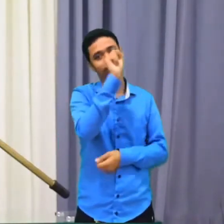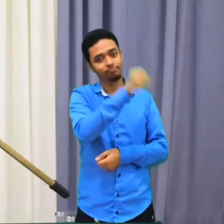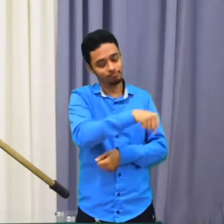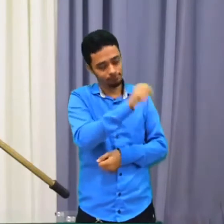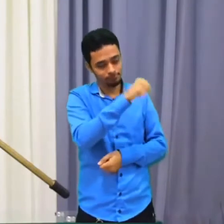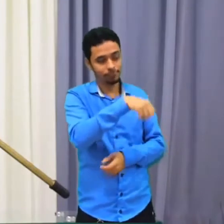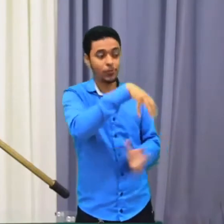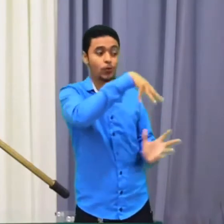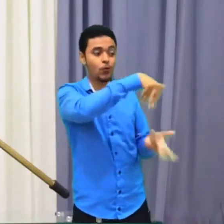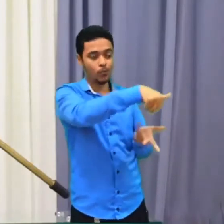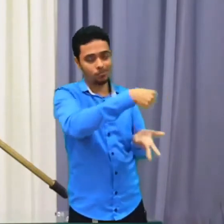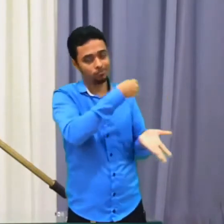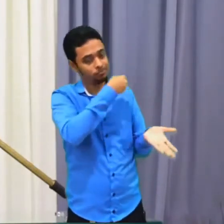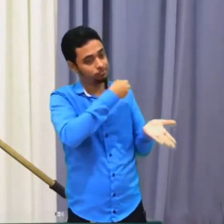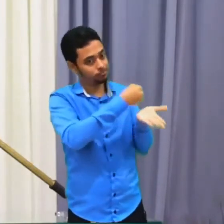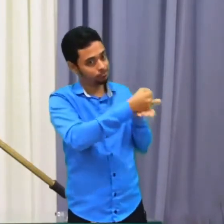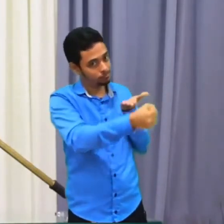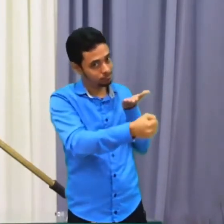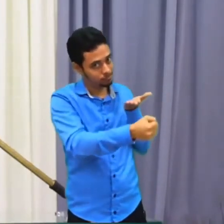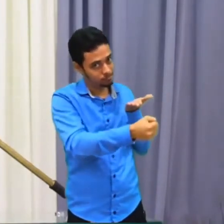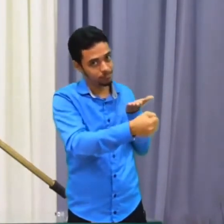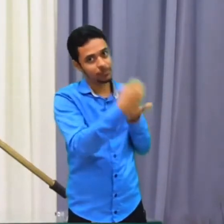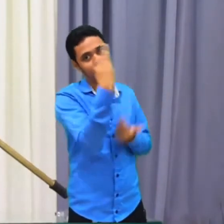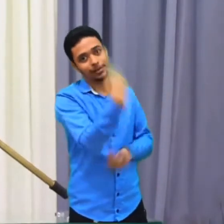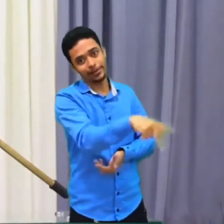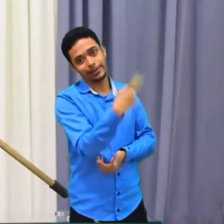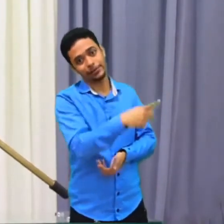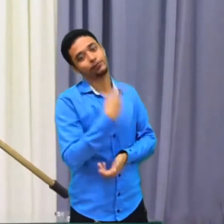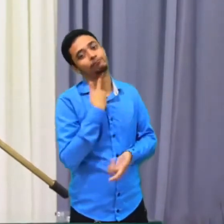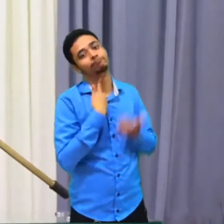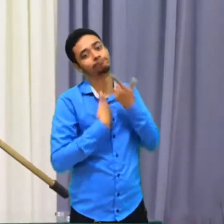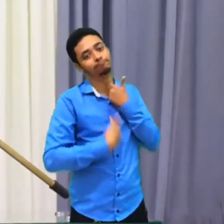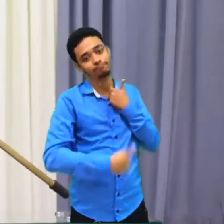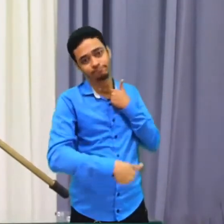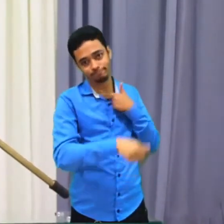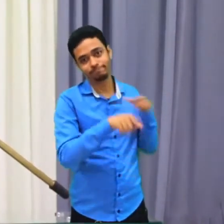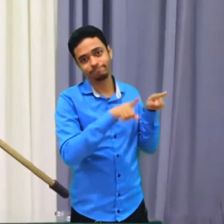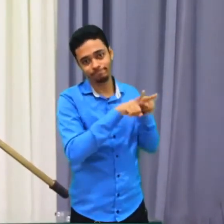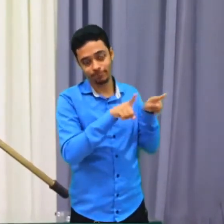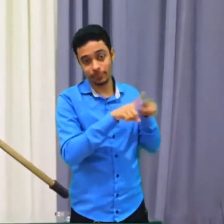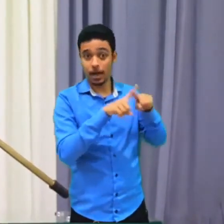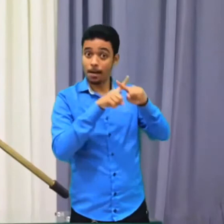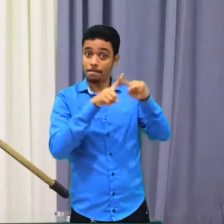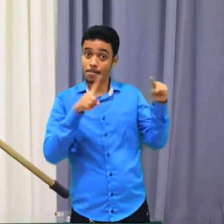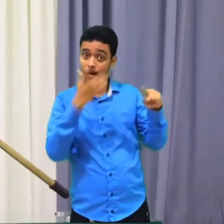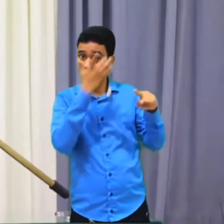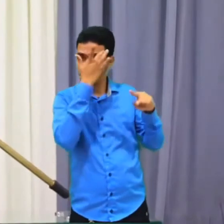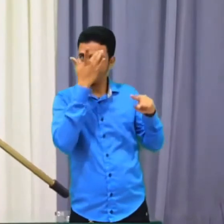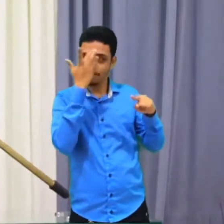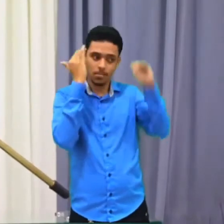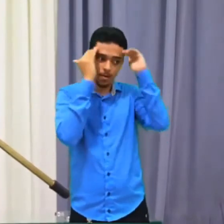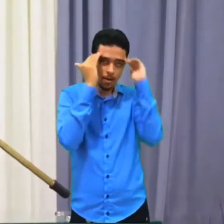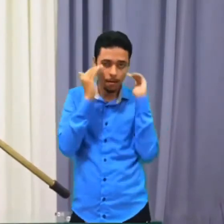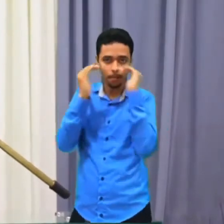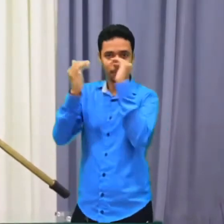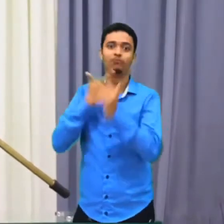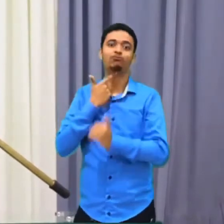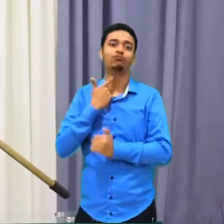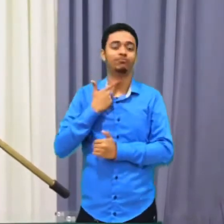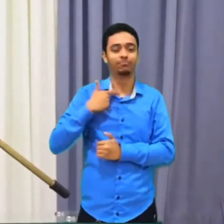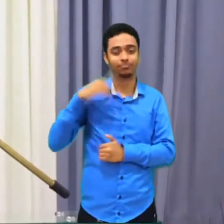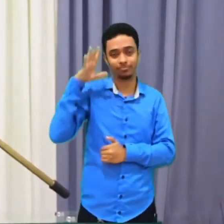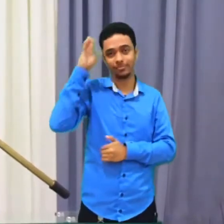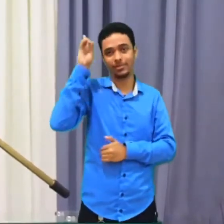o mundo passa e a sua concupiscência, mas aquele que faz a vontade de